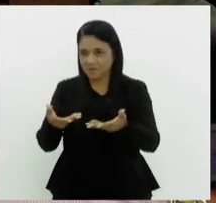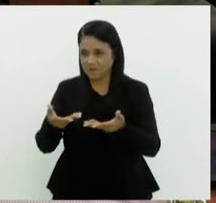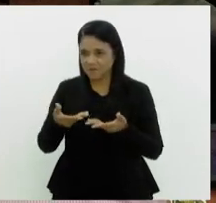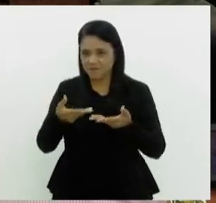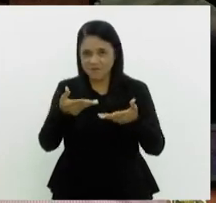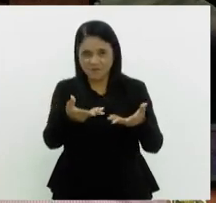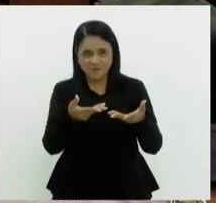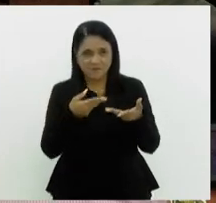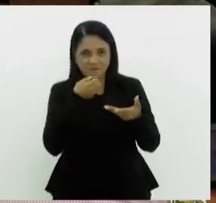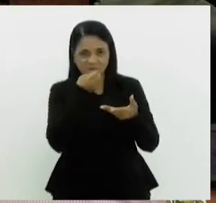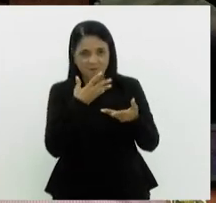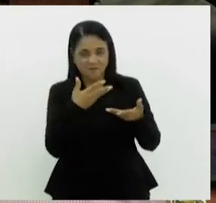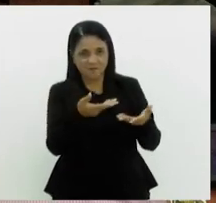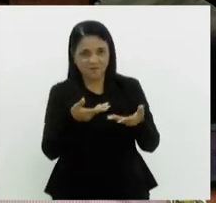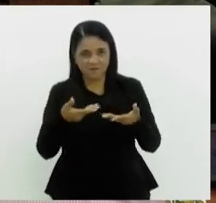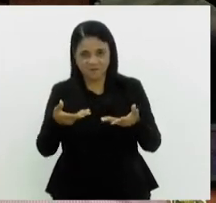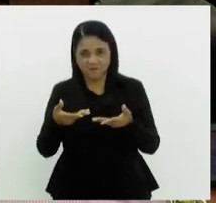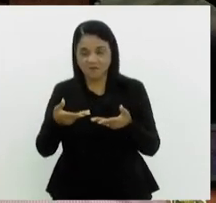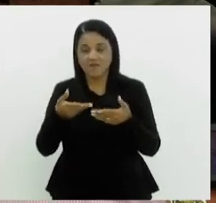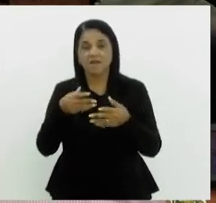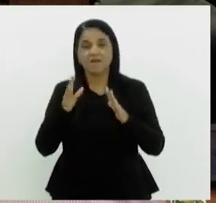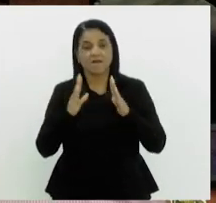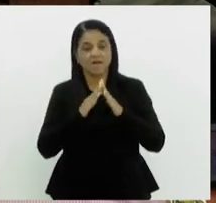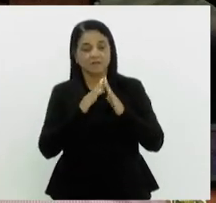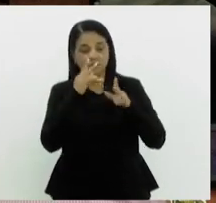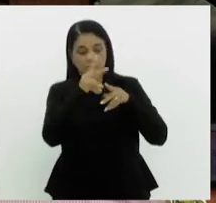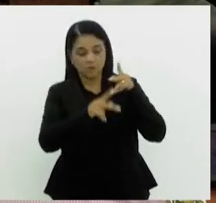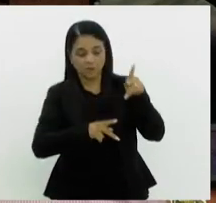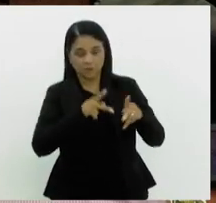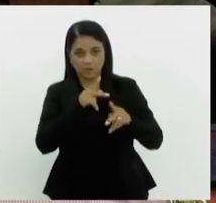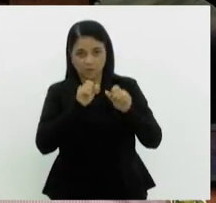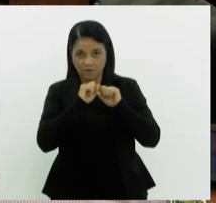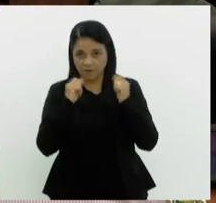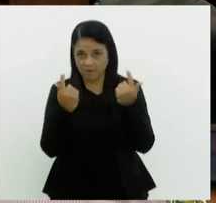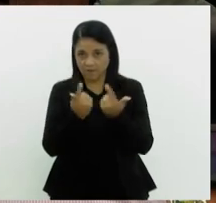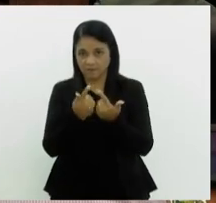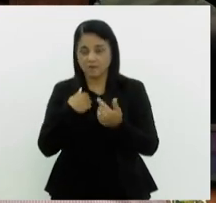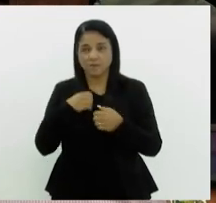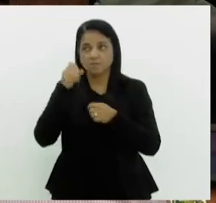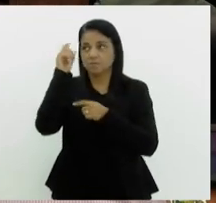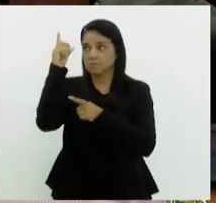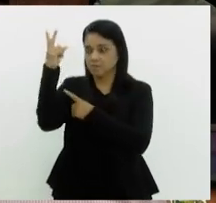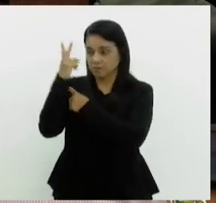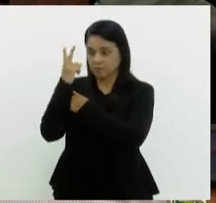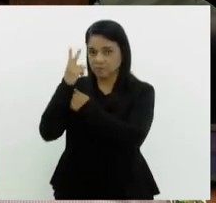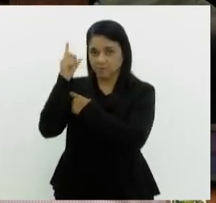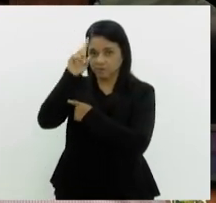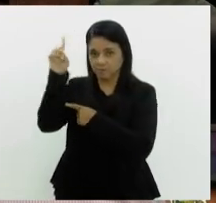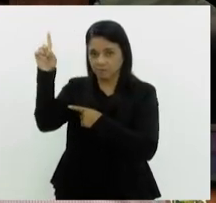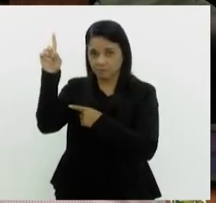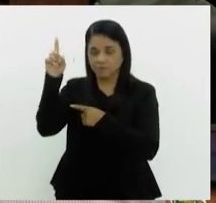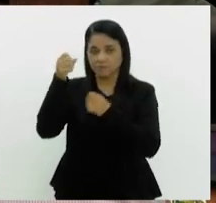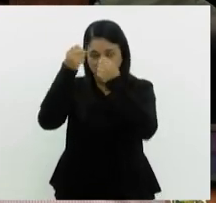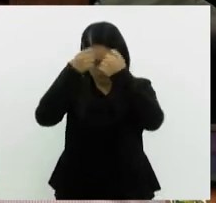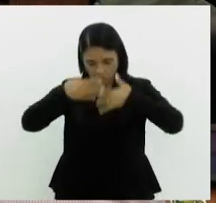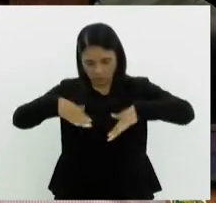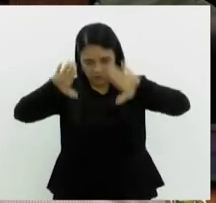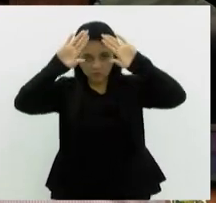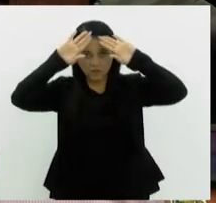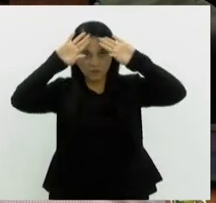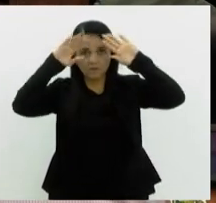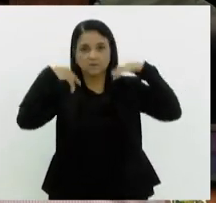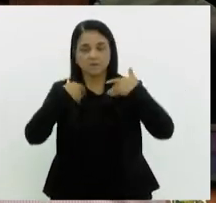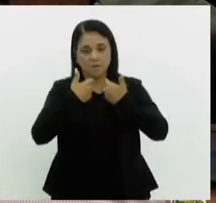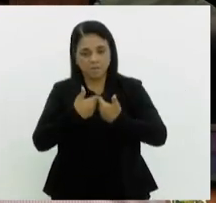bem-vindas e bem-vindes à Casa do Povo. Sob a proteção de Deus e dos orixás, declaro aberta